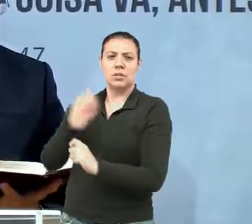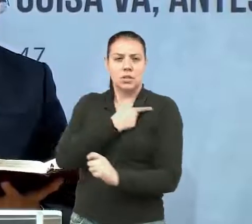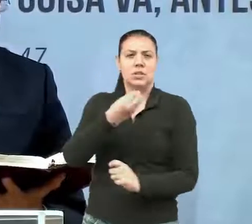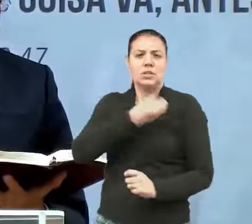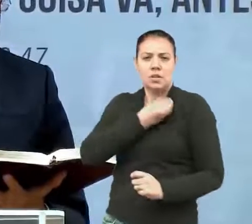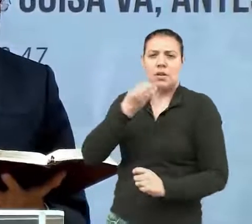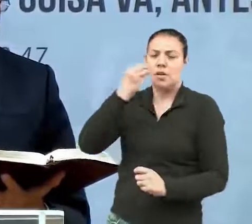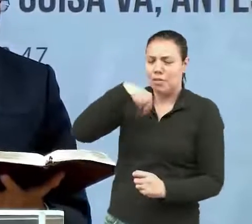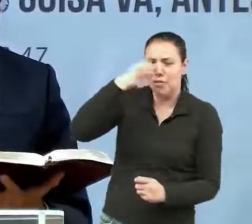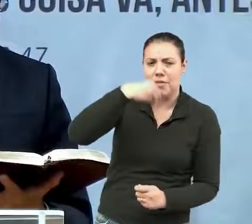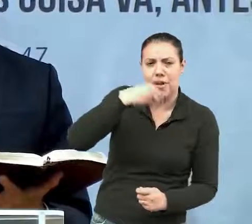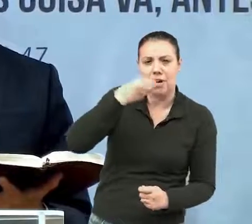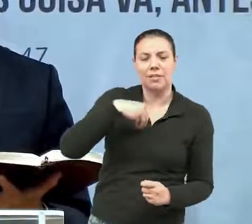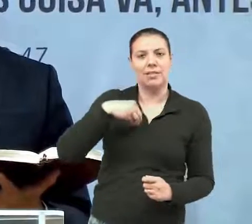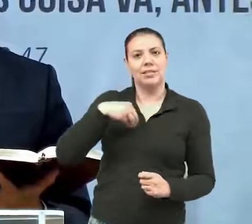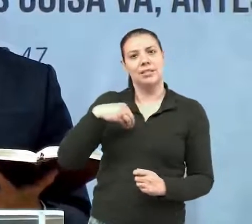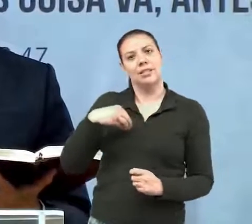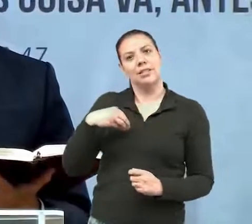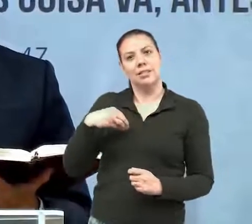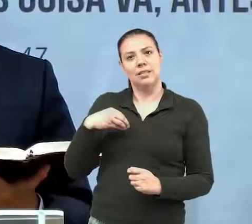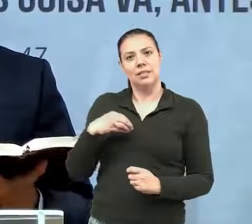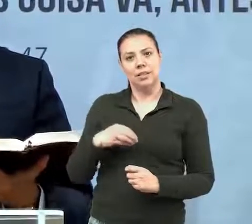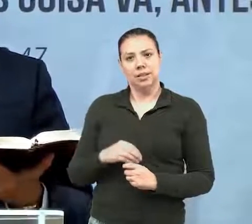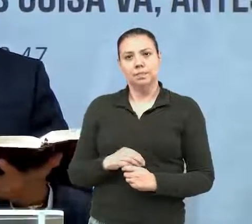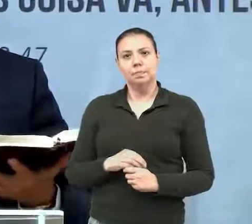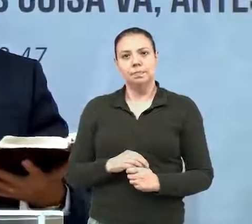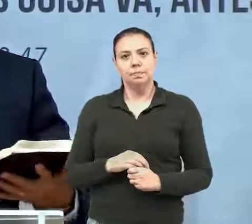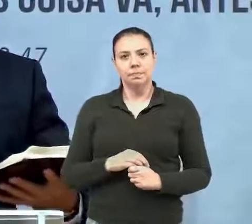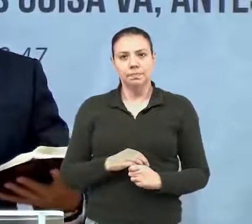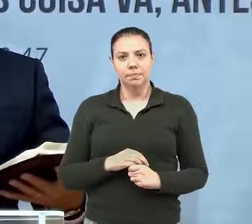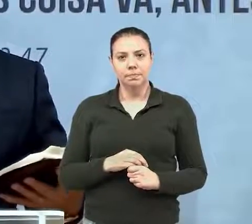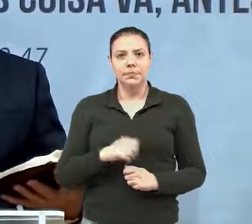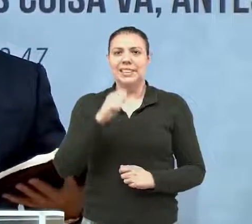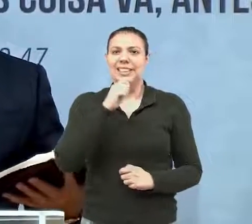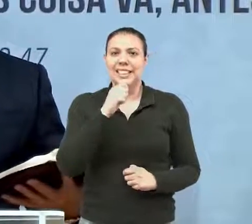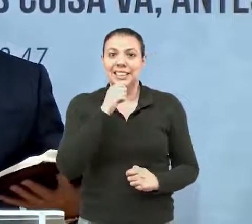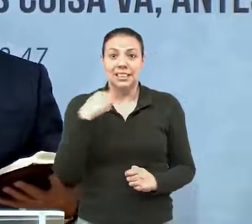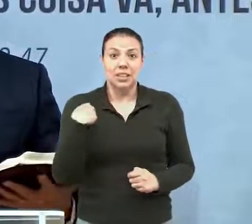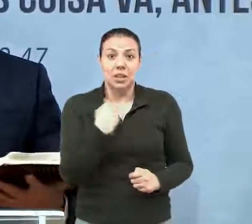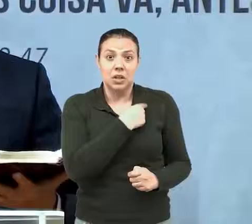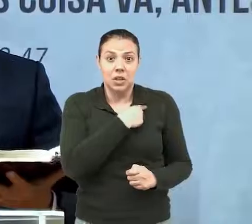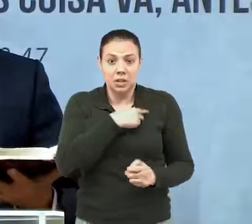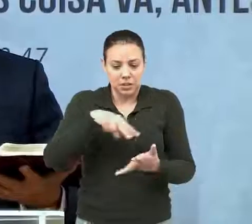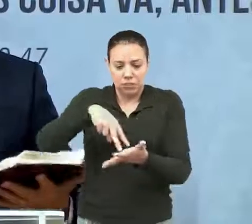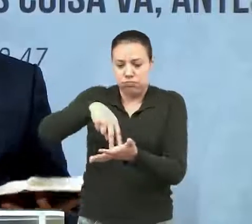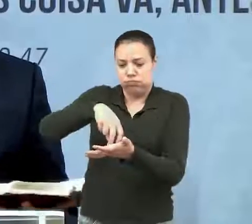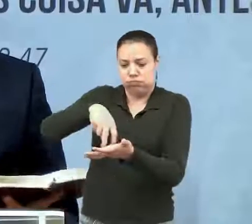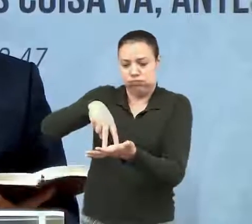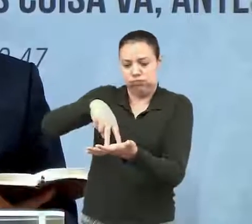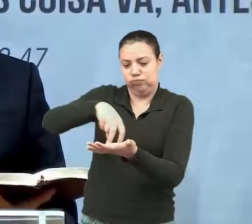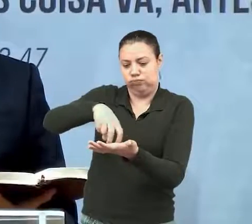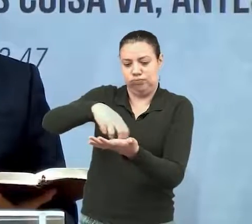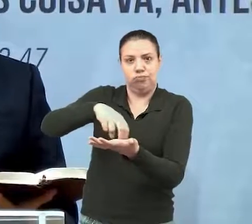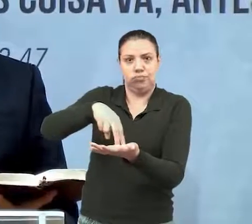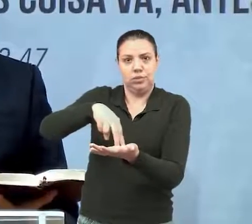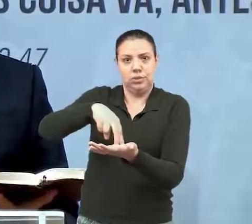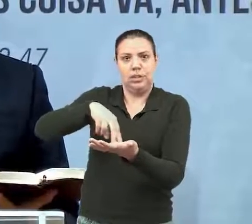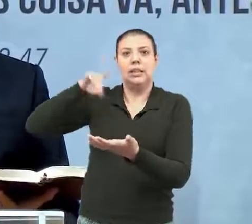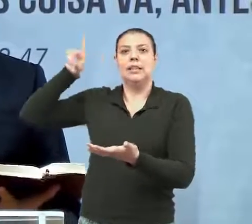nossa fragilidade, diante das nossas pernas bambas e dos nossos joelhos